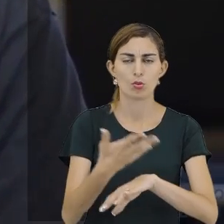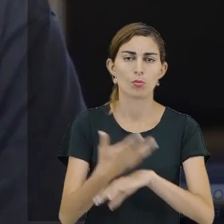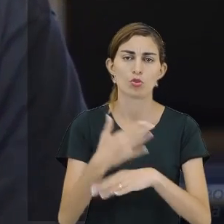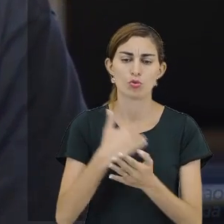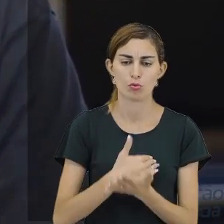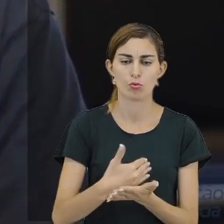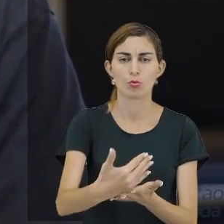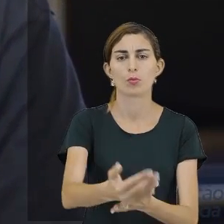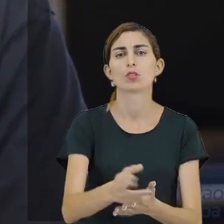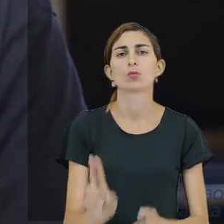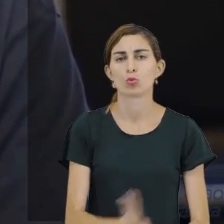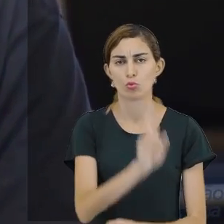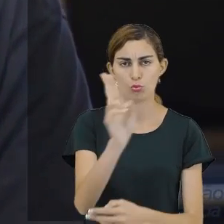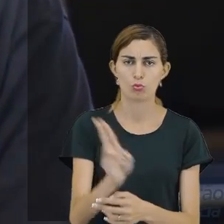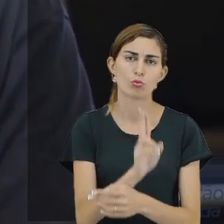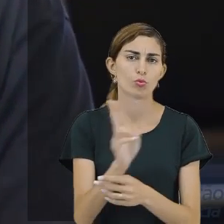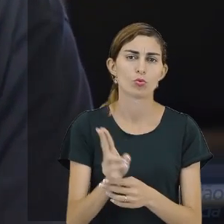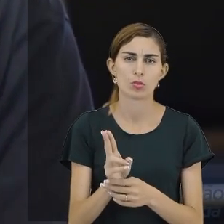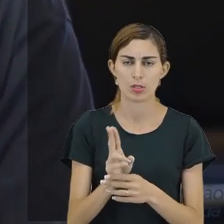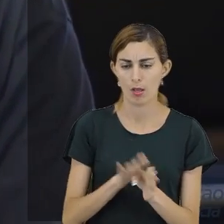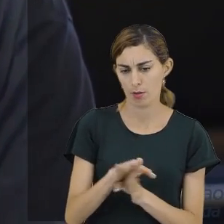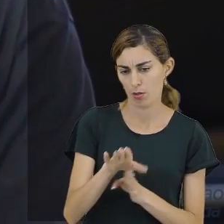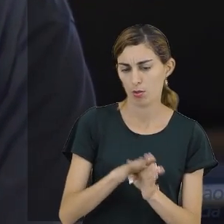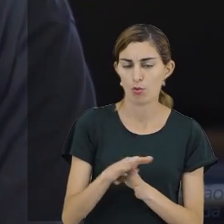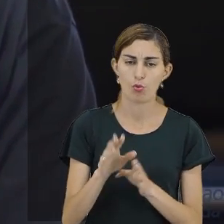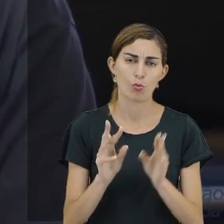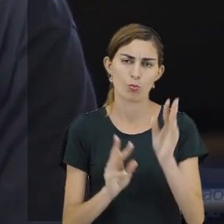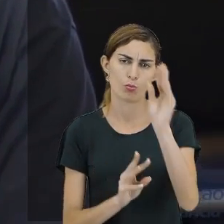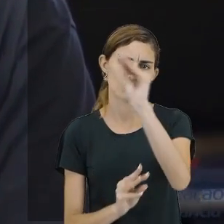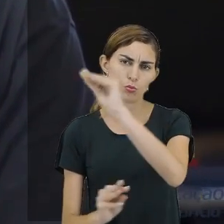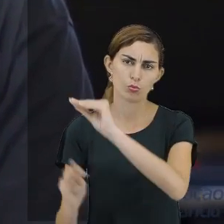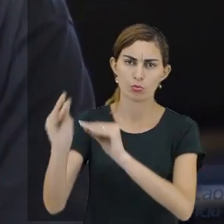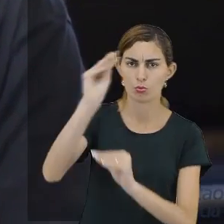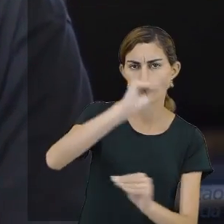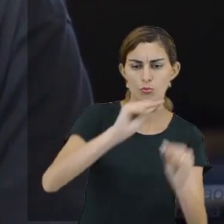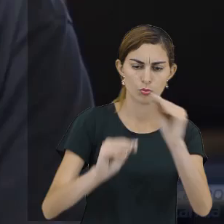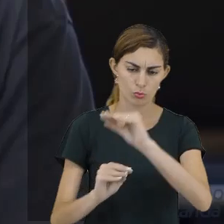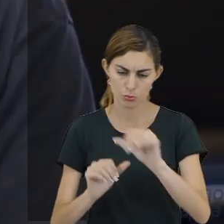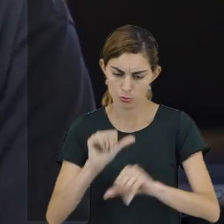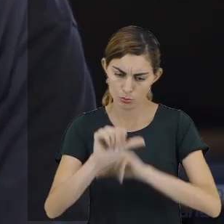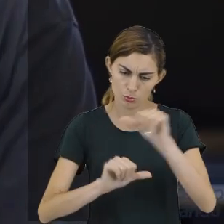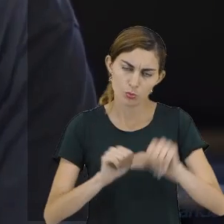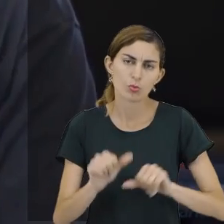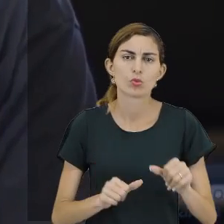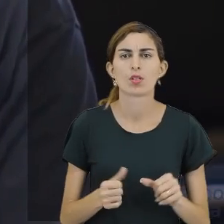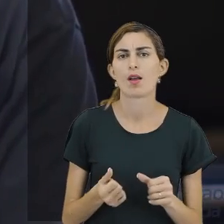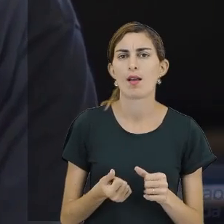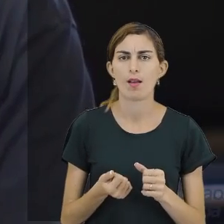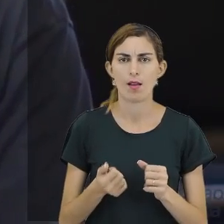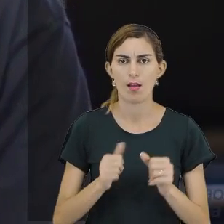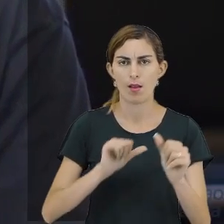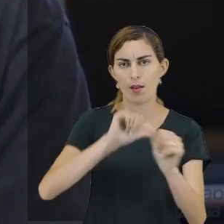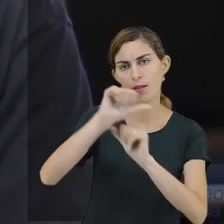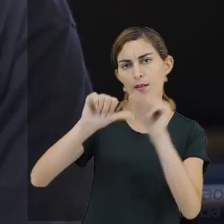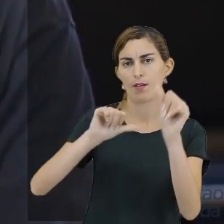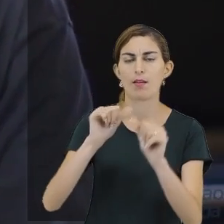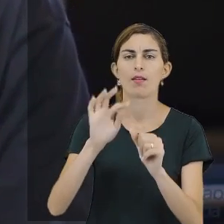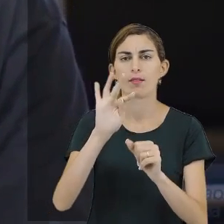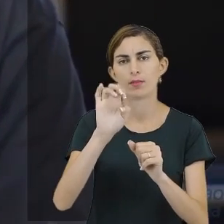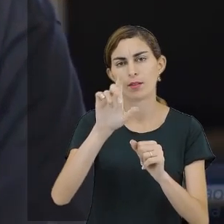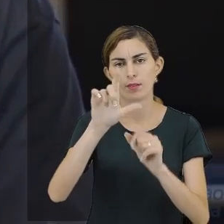competência, nós já começamos a usar o GIMP para manipular essas imagens, fazer ajustes, edição delas,